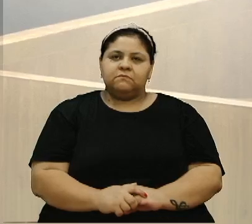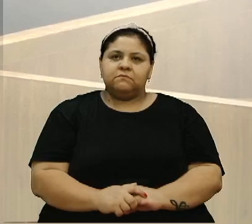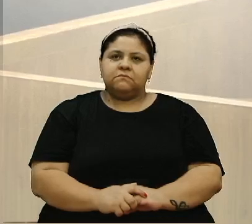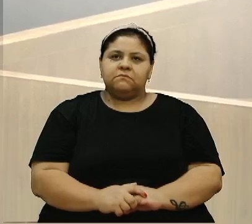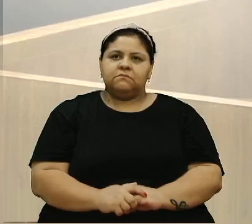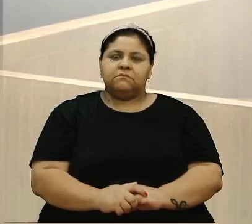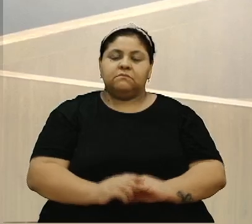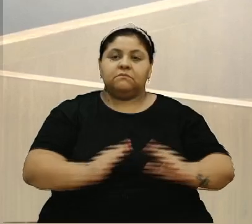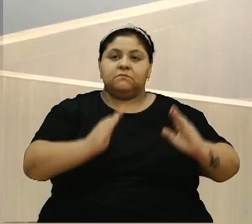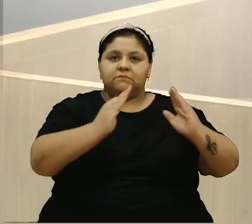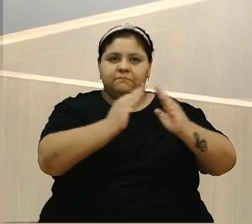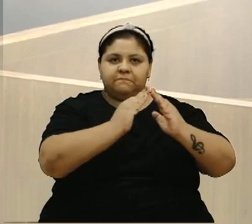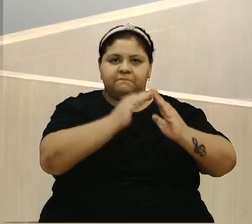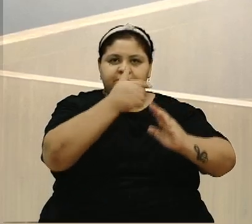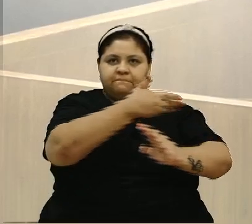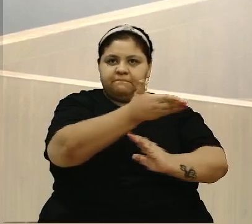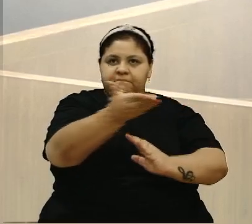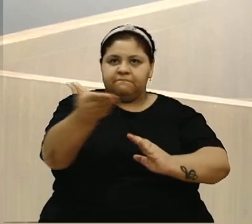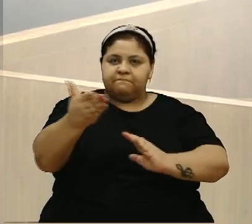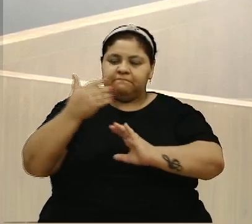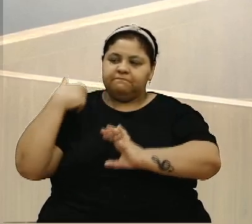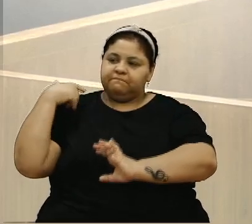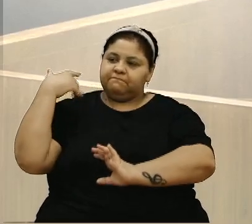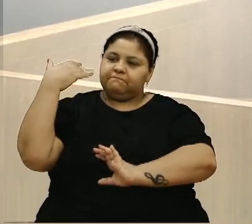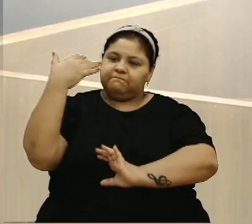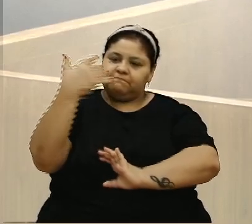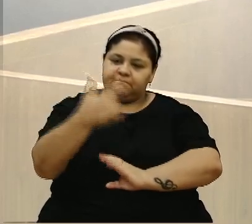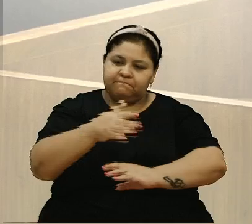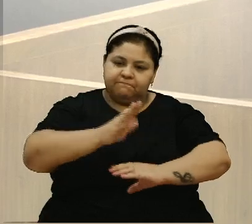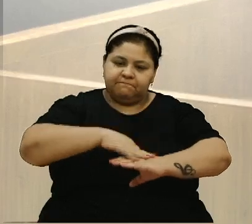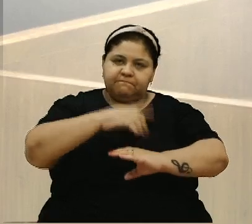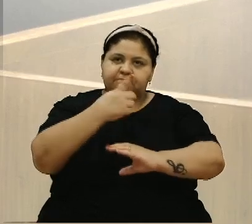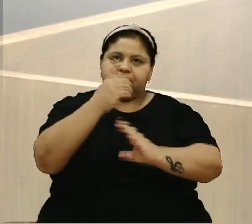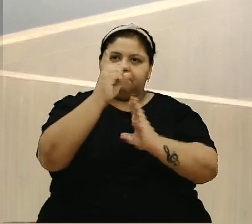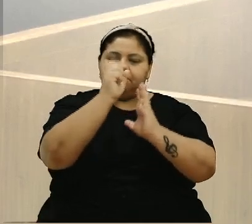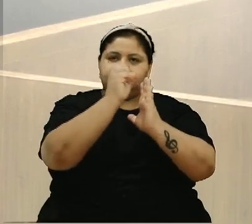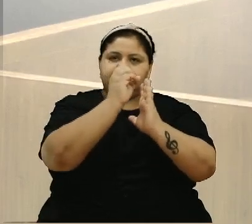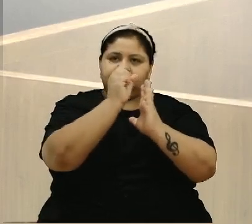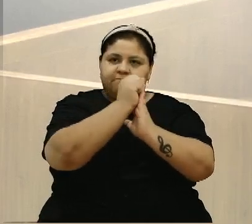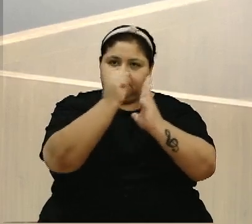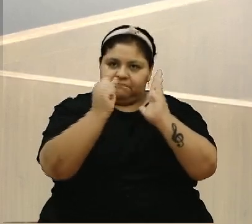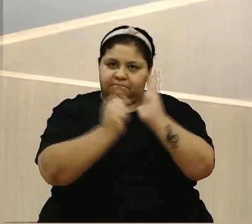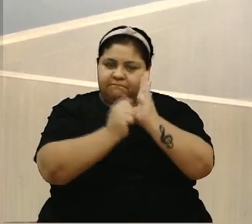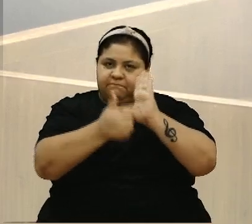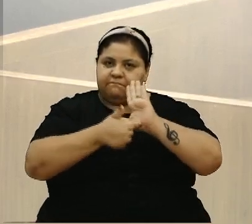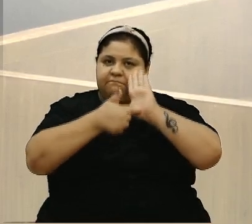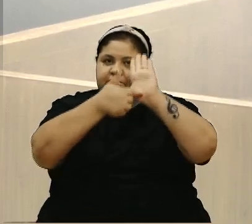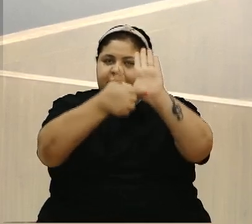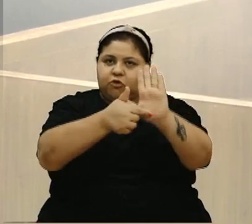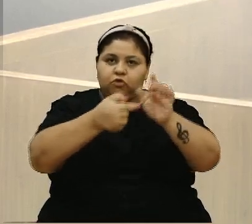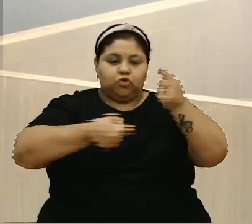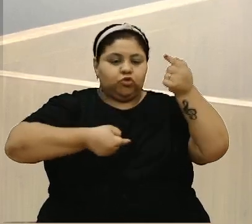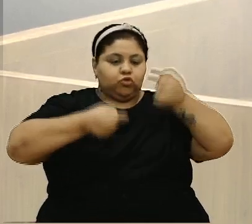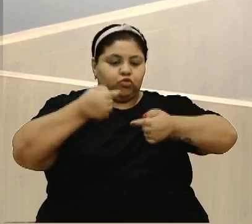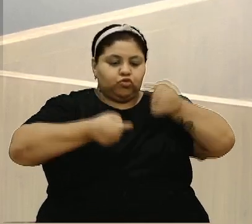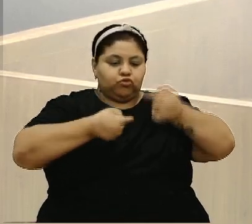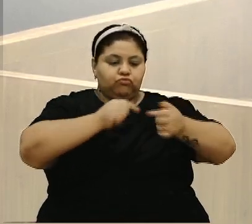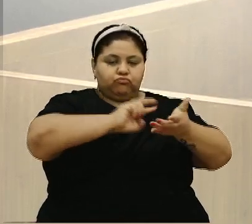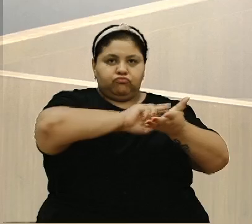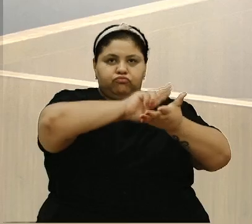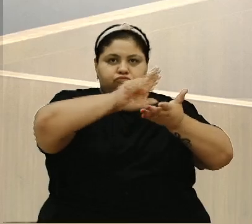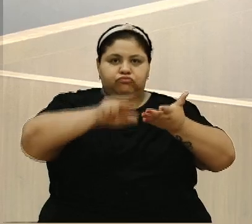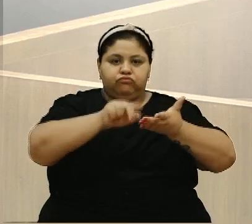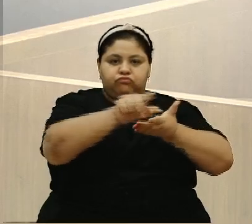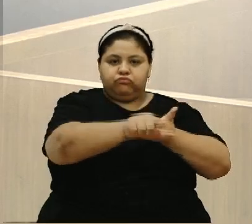Uma casa, colegas vereadores, que ao longo de mais de um século foi palco das mais diversas discussões,